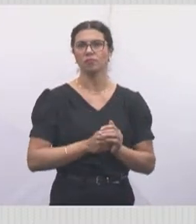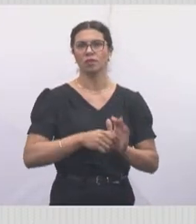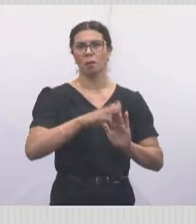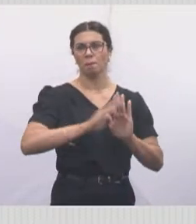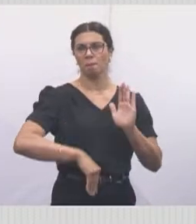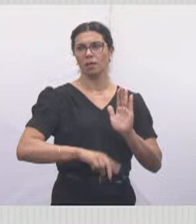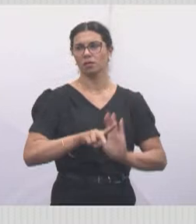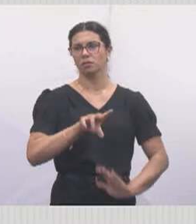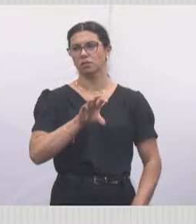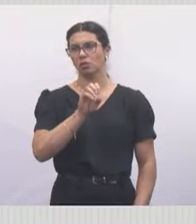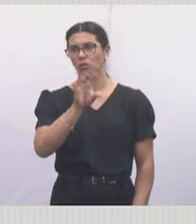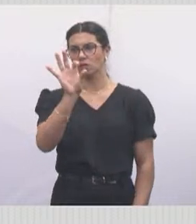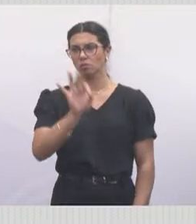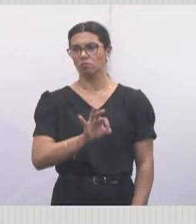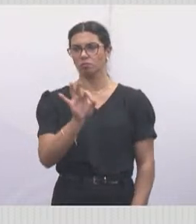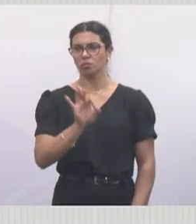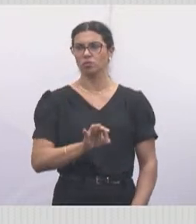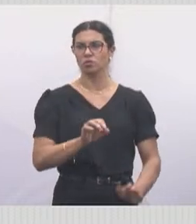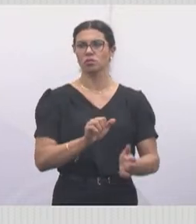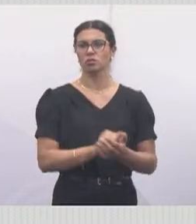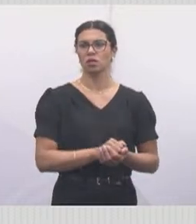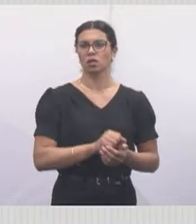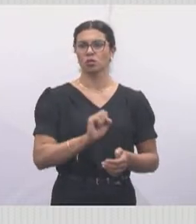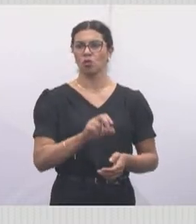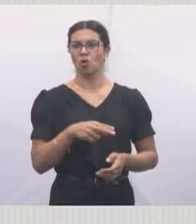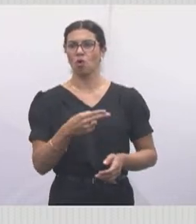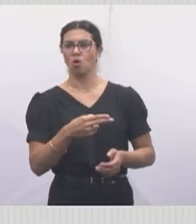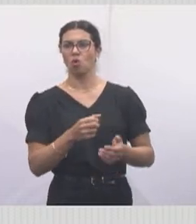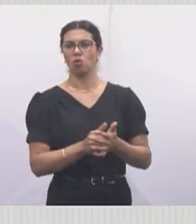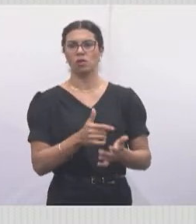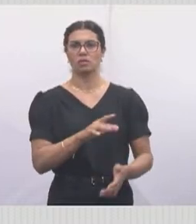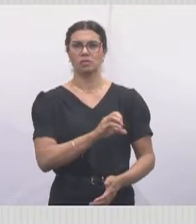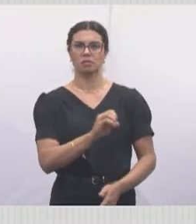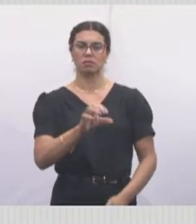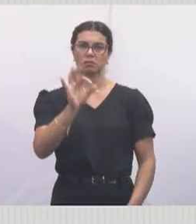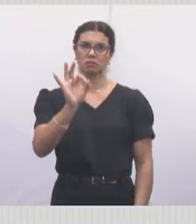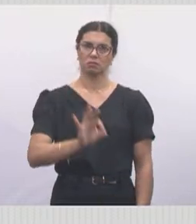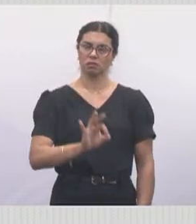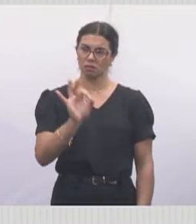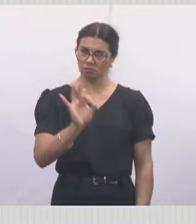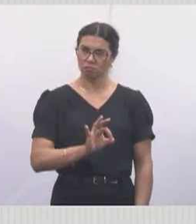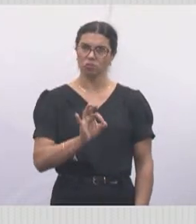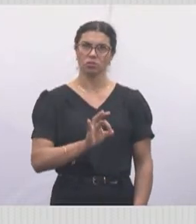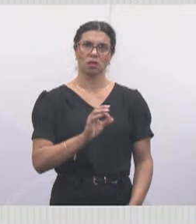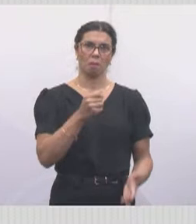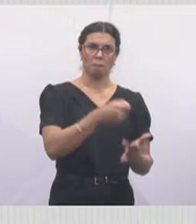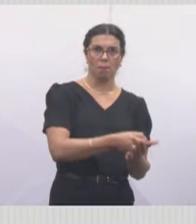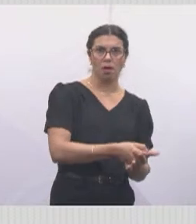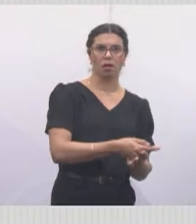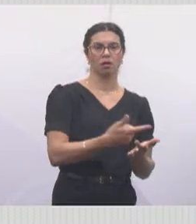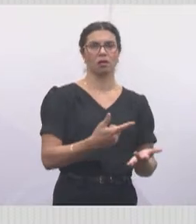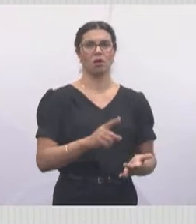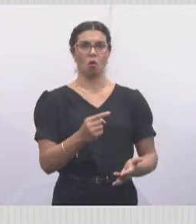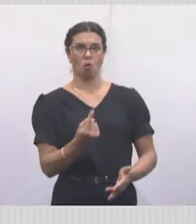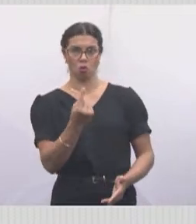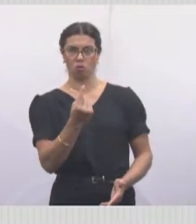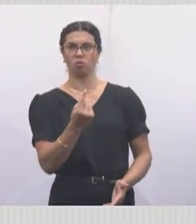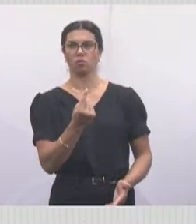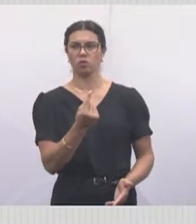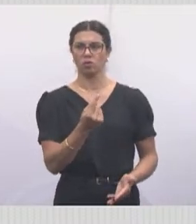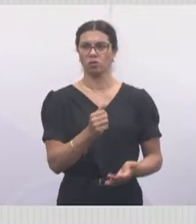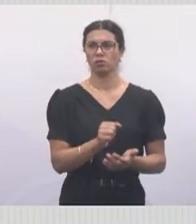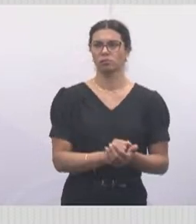ou 100% sobre juros e multa, né, o desconto de até 100%. Né, o parcelamento aí